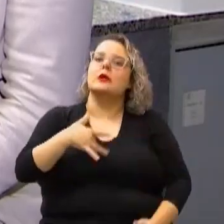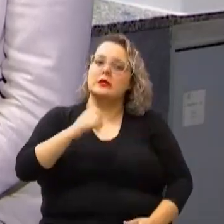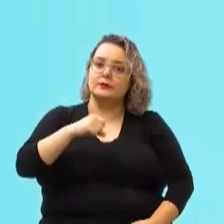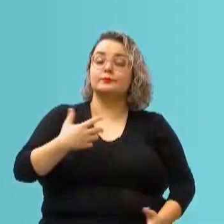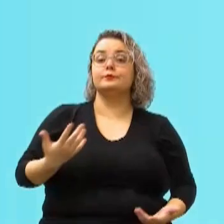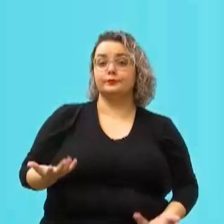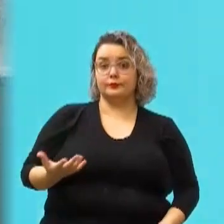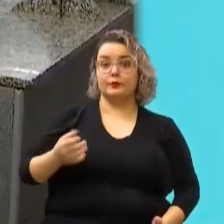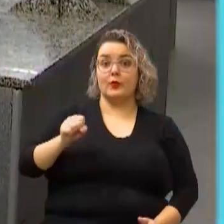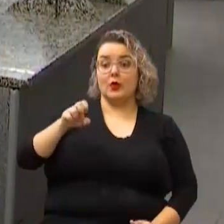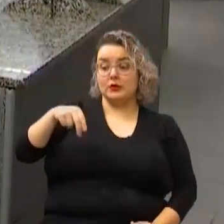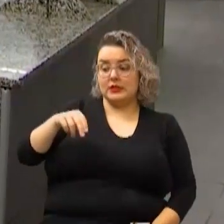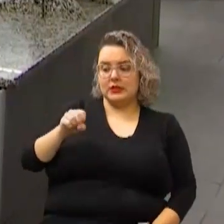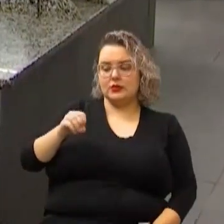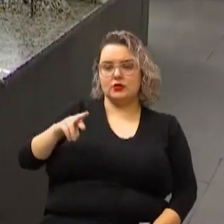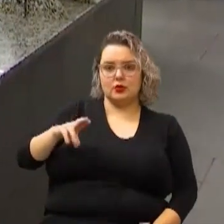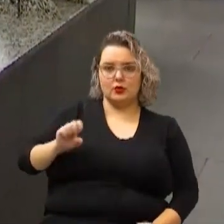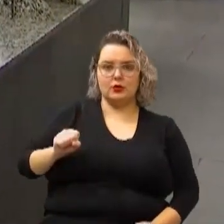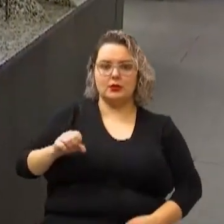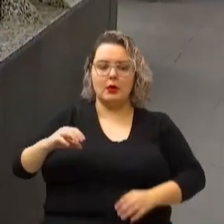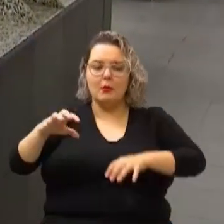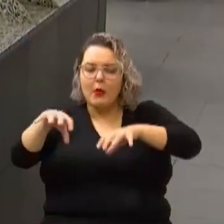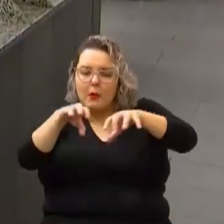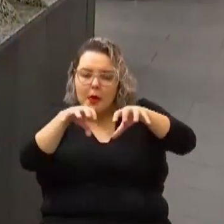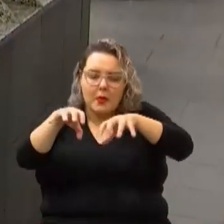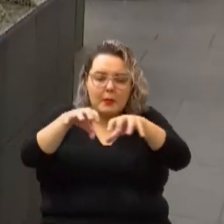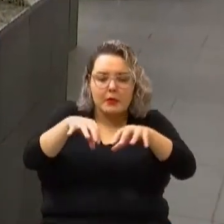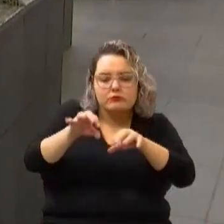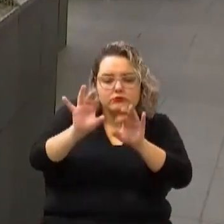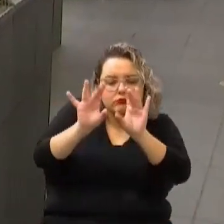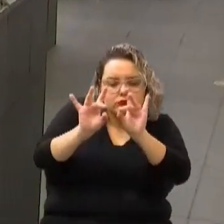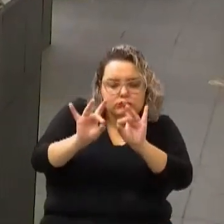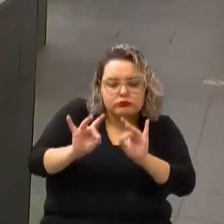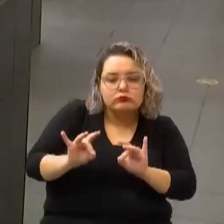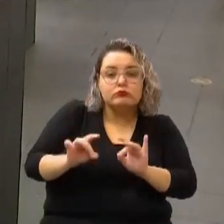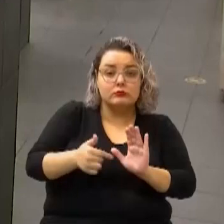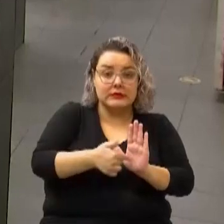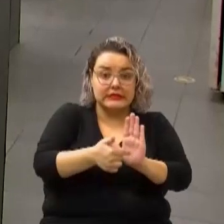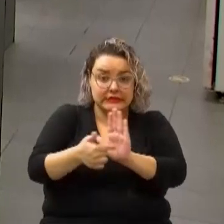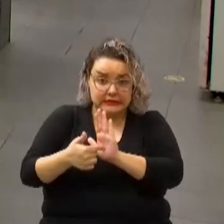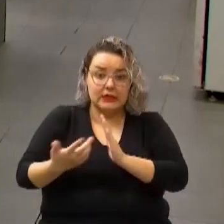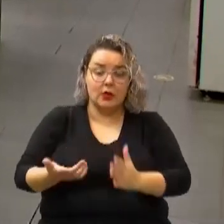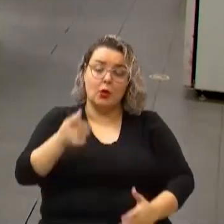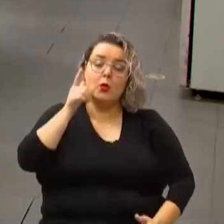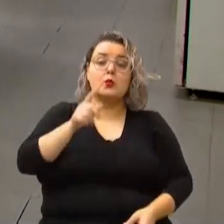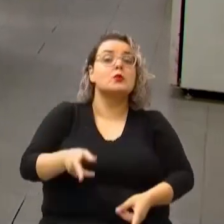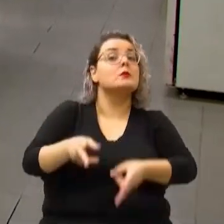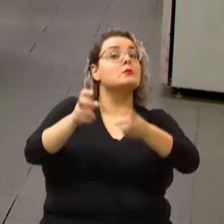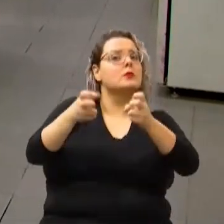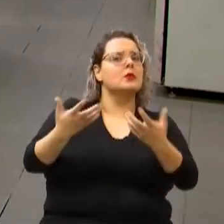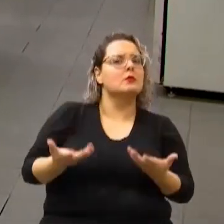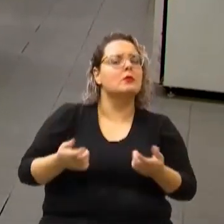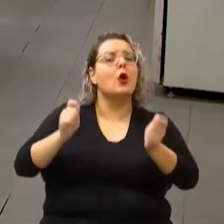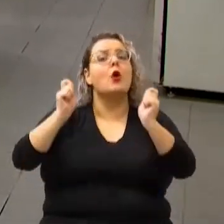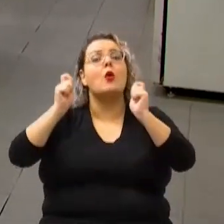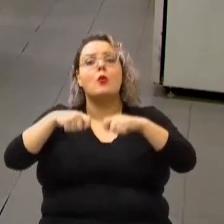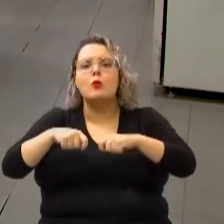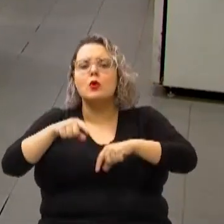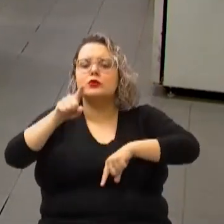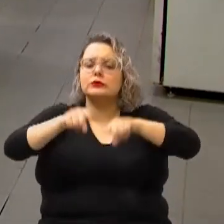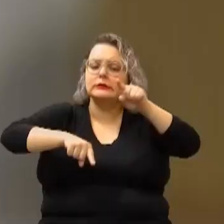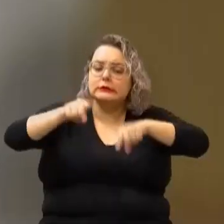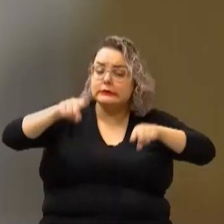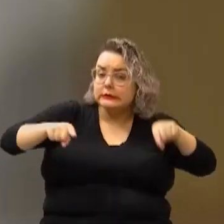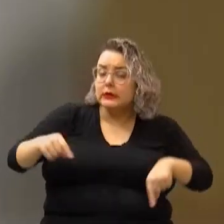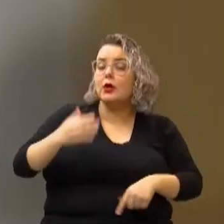à saúde. Os sensores eletroquímicos mapeiam os elementos presentes nas amostras, conseguindo identificar